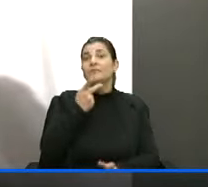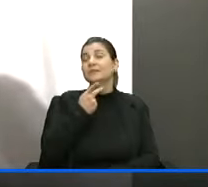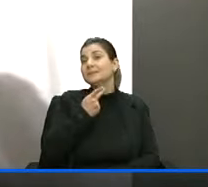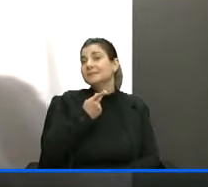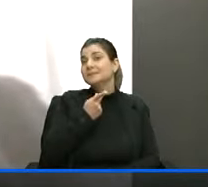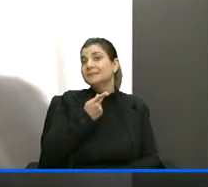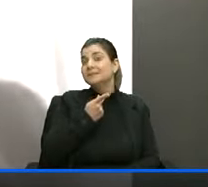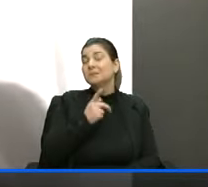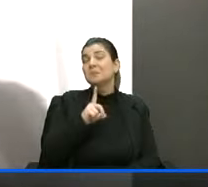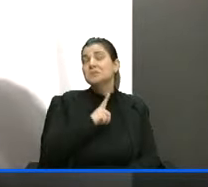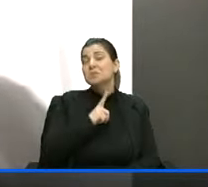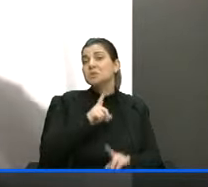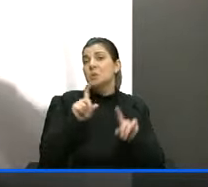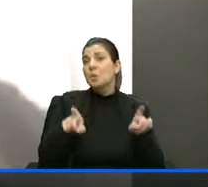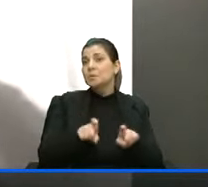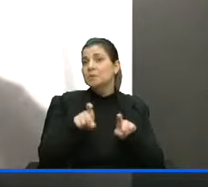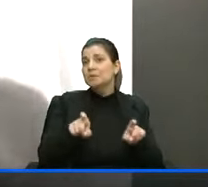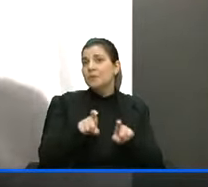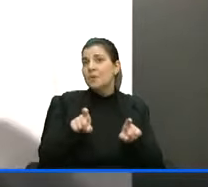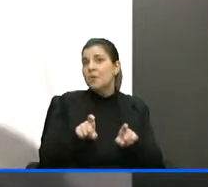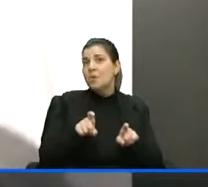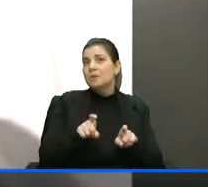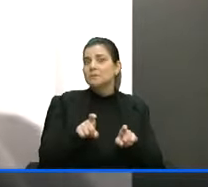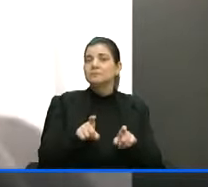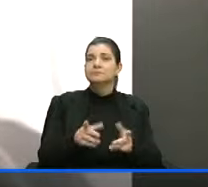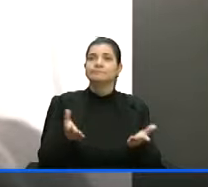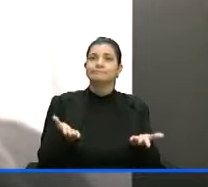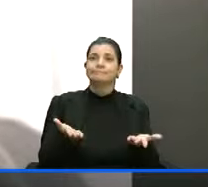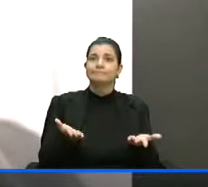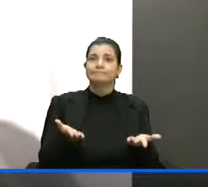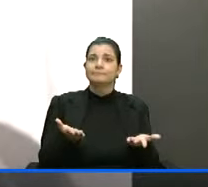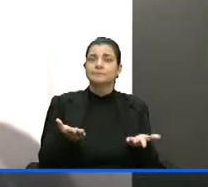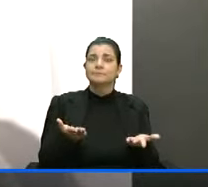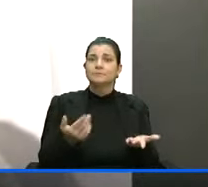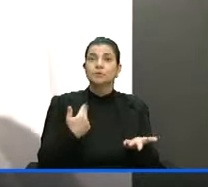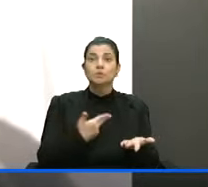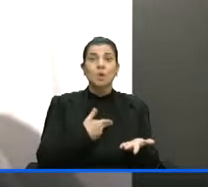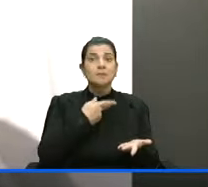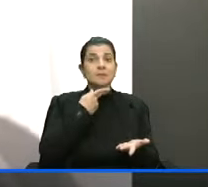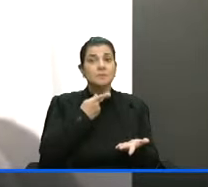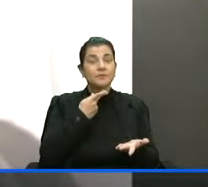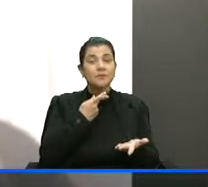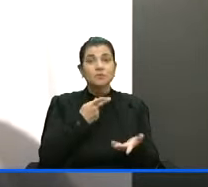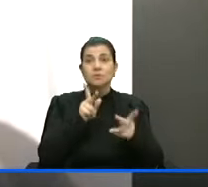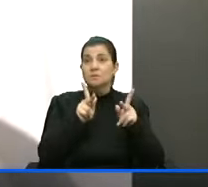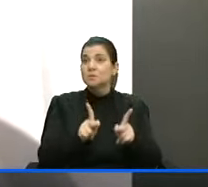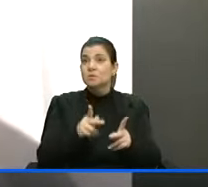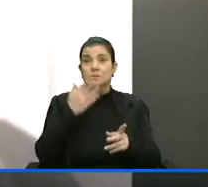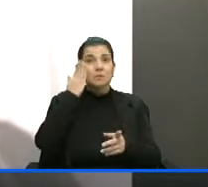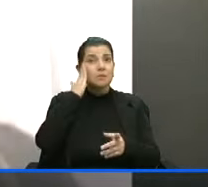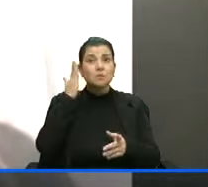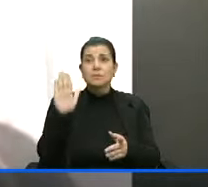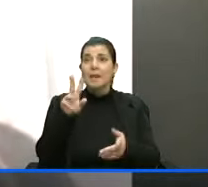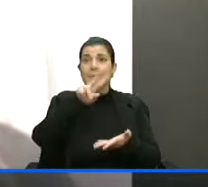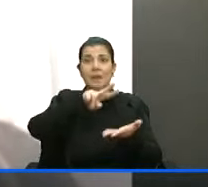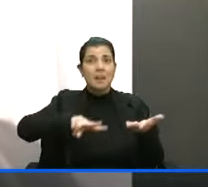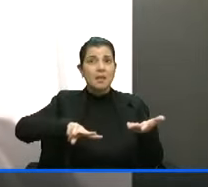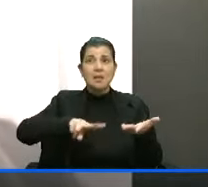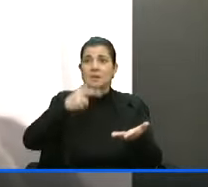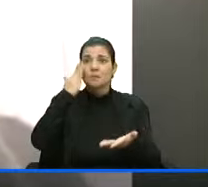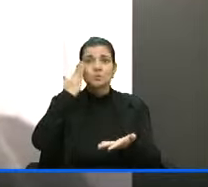um computador, tinha aqui... Gente do céu, nós estamos falando de pessoal analfabeto, de pessoas que moram,